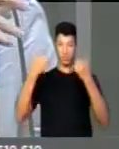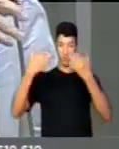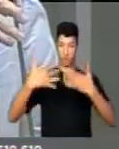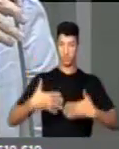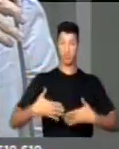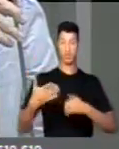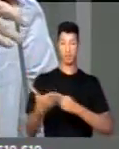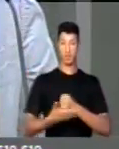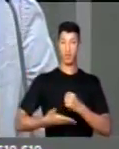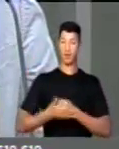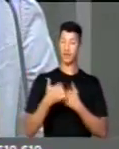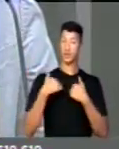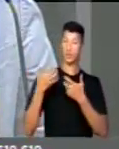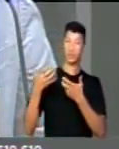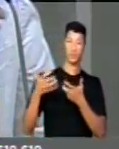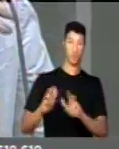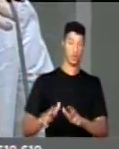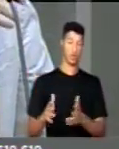sua base. Não quero aqui